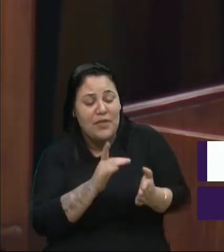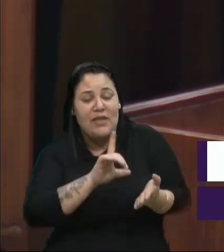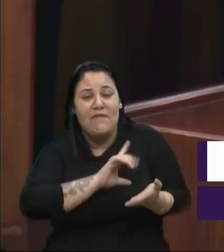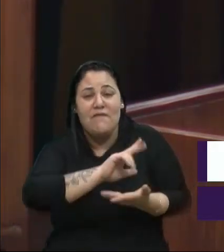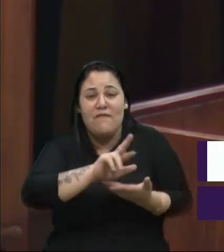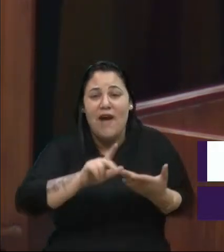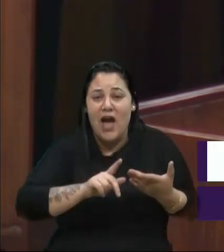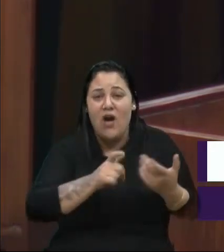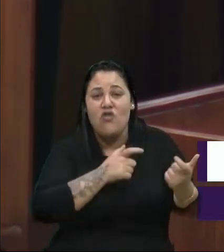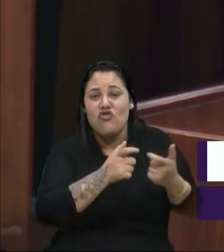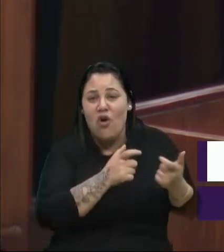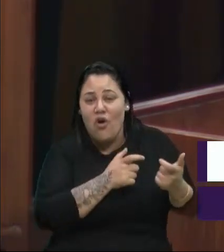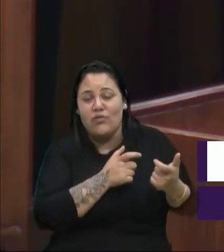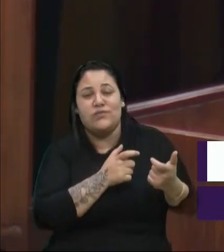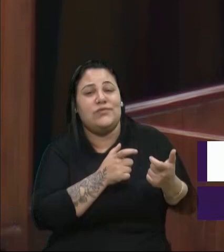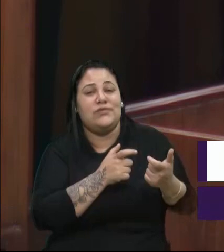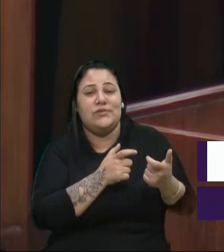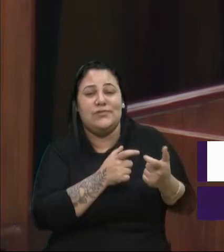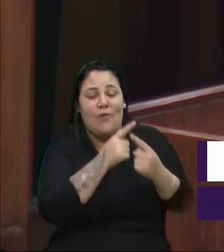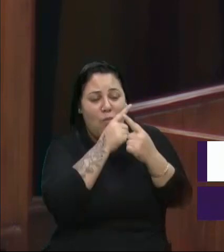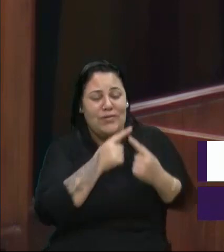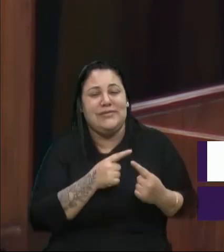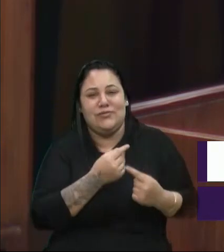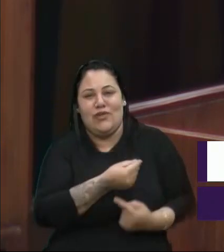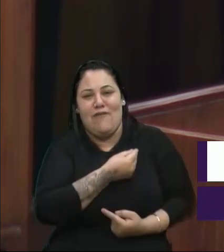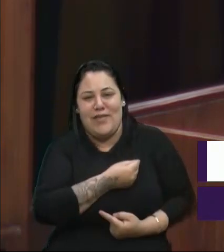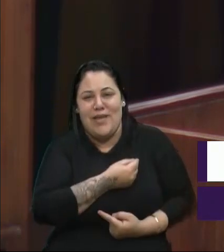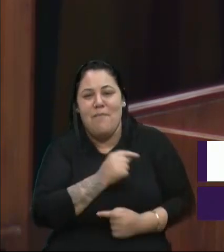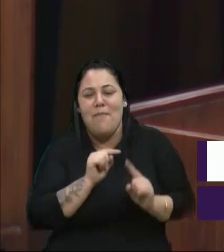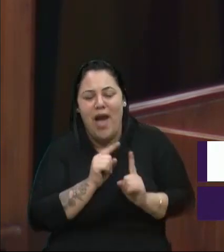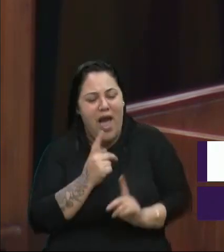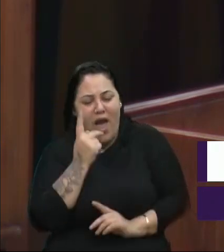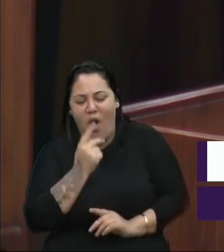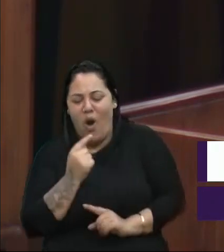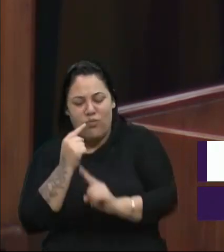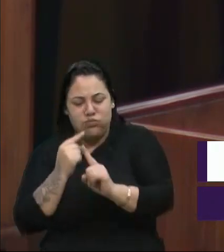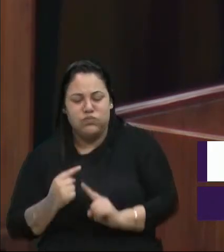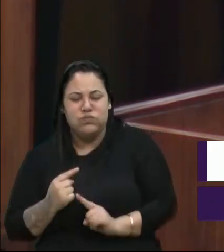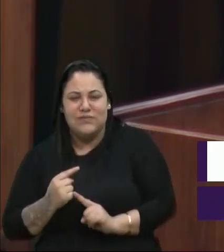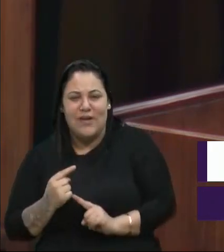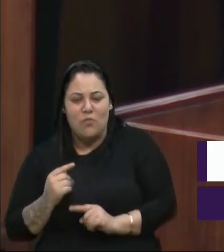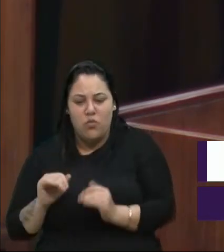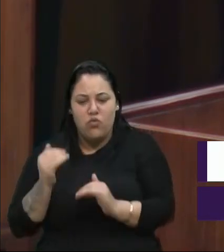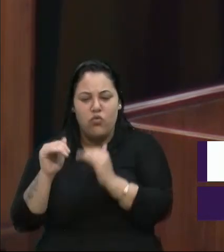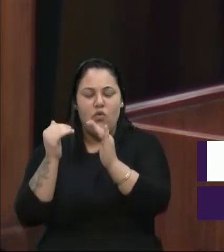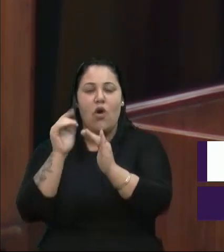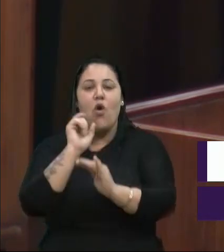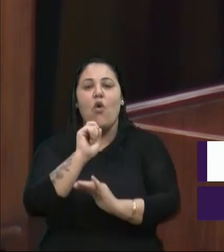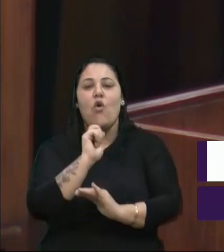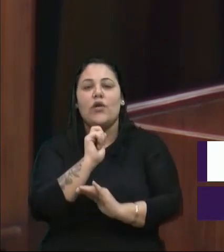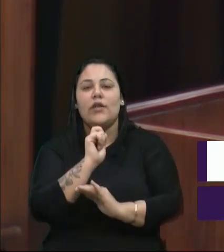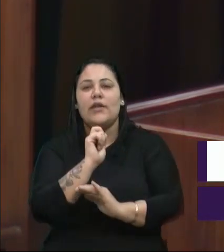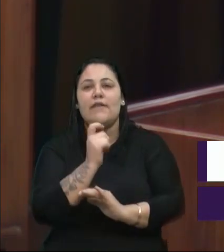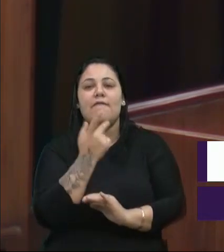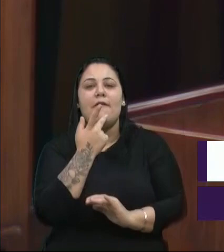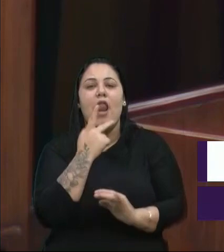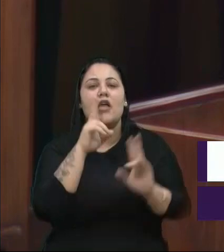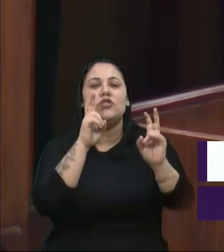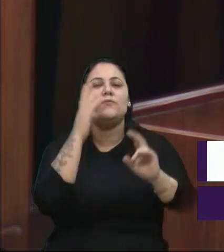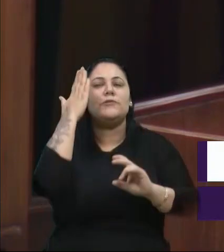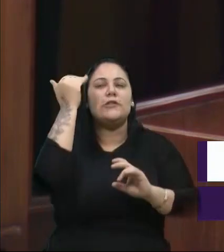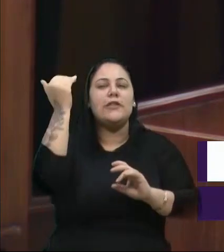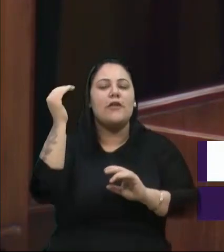das nossas vidas. Mas assim como nos campeonatos de pontos corridos, o que determina o sucesso final é